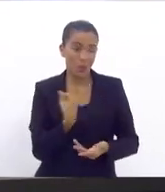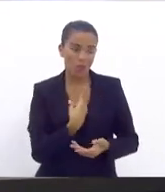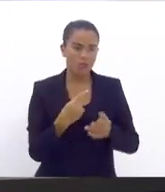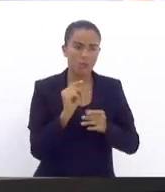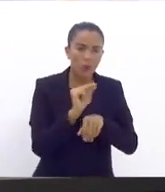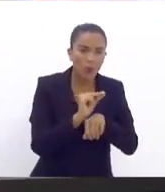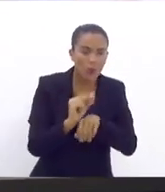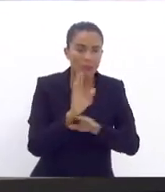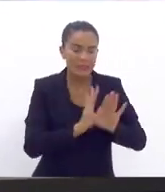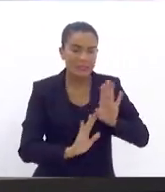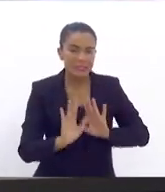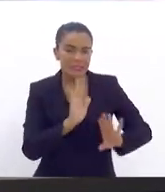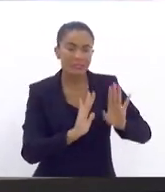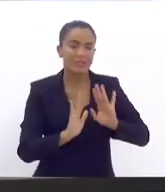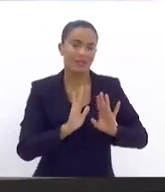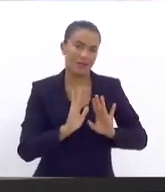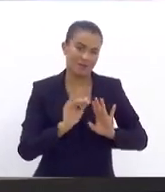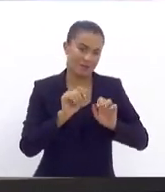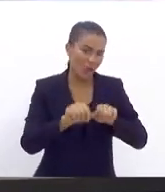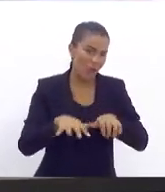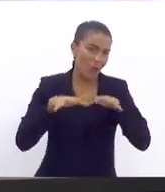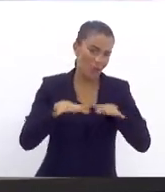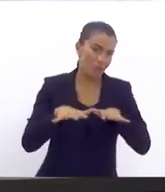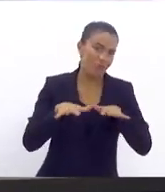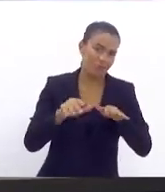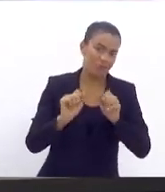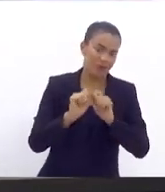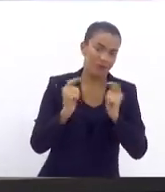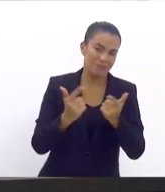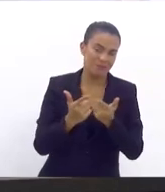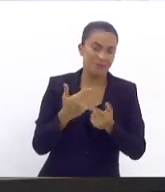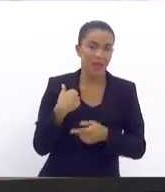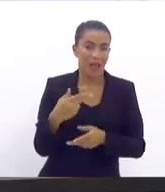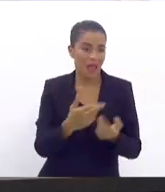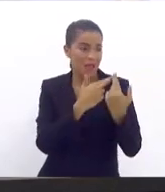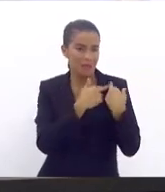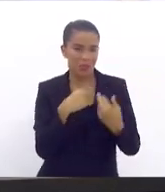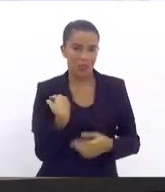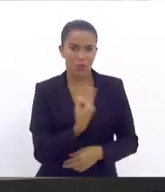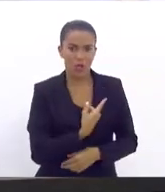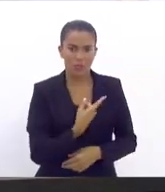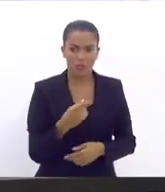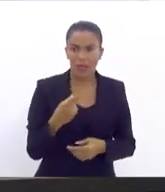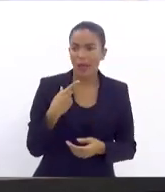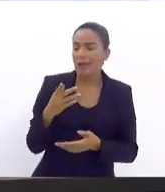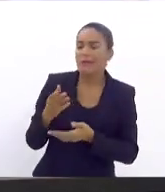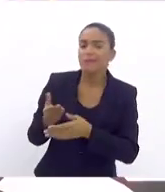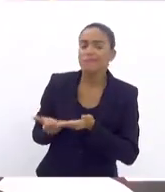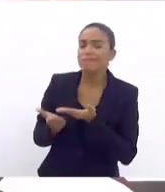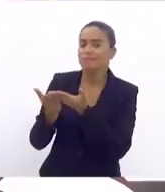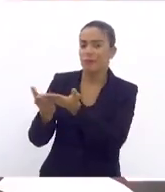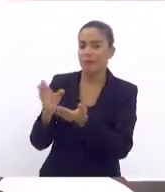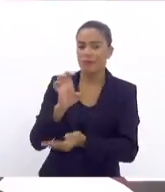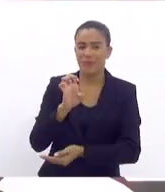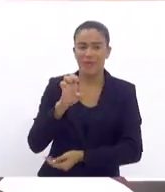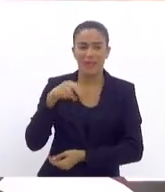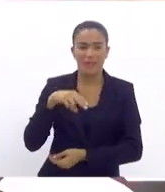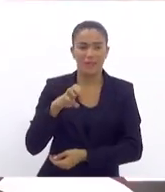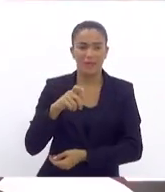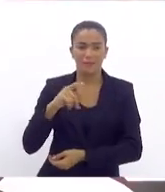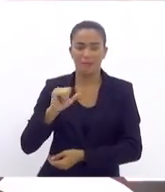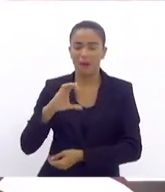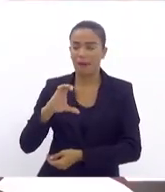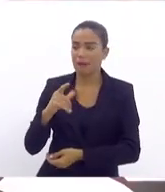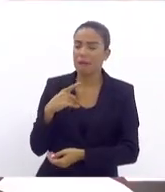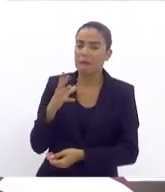de encaminhar, o parlamento... né, agiliza e faz esse caminho. A prerrogativa é nossa. A gente manda para o INEPAC que cobra no tempo necessário, se deixar na mão do Executivo. Inclusive, uma baixa